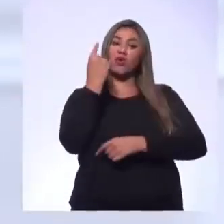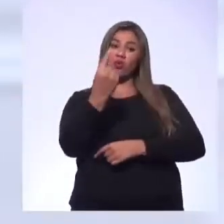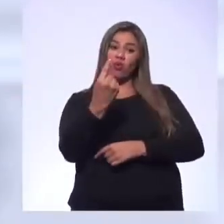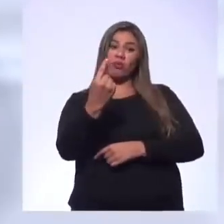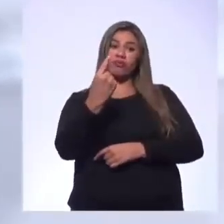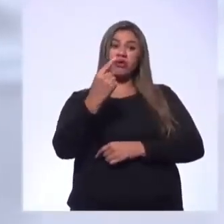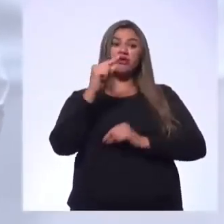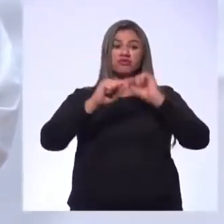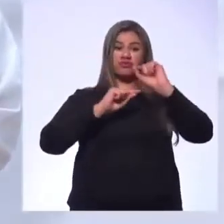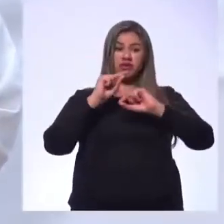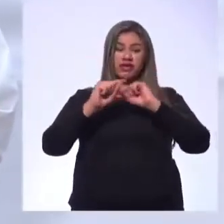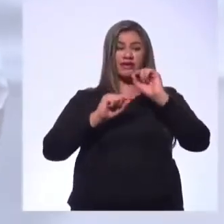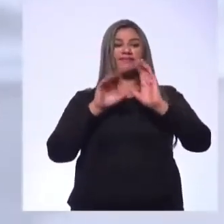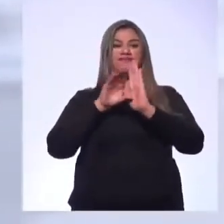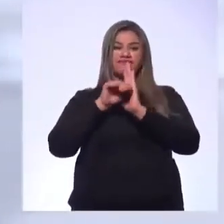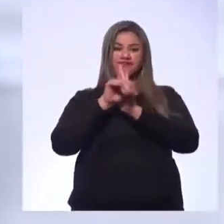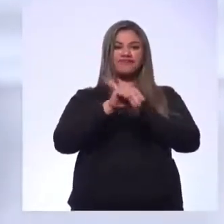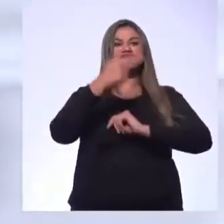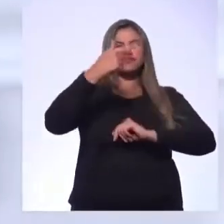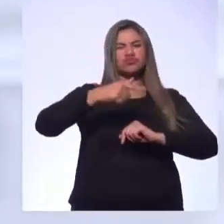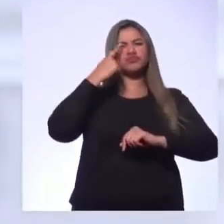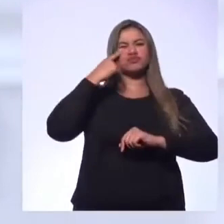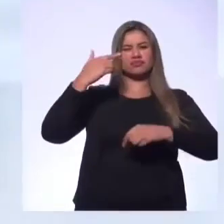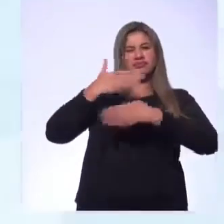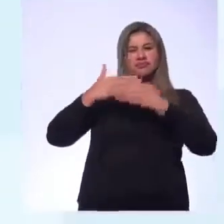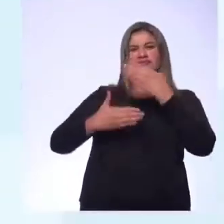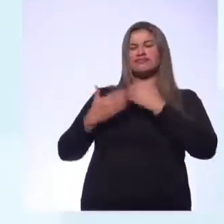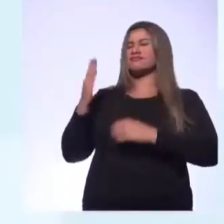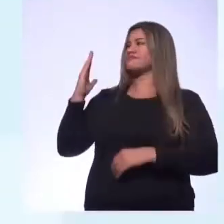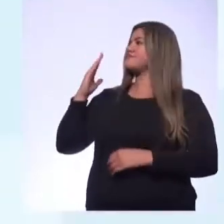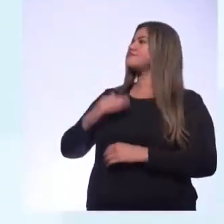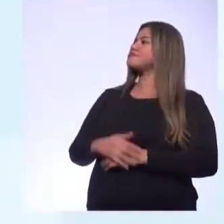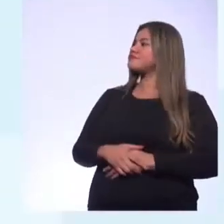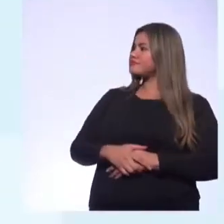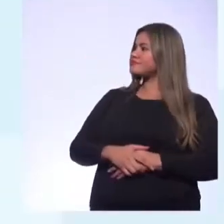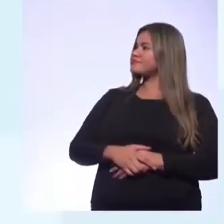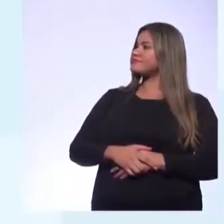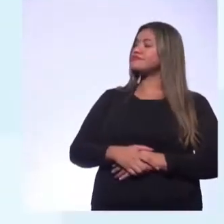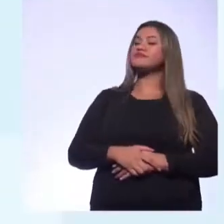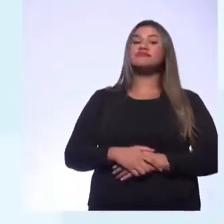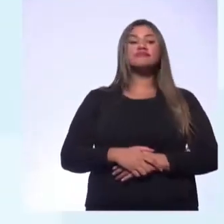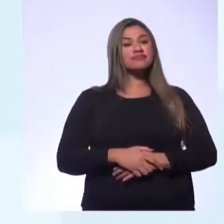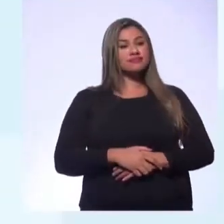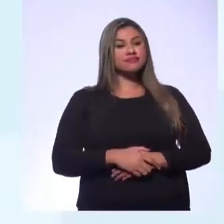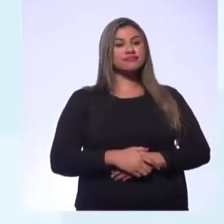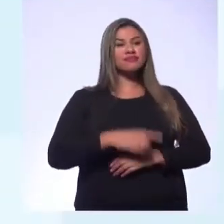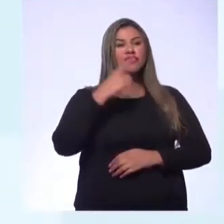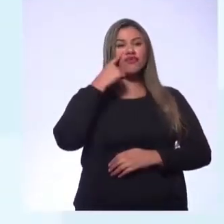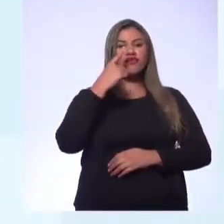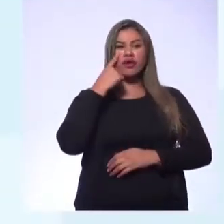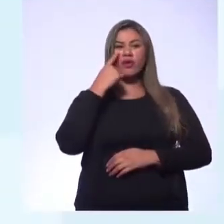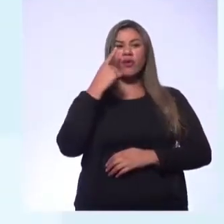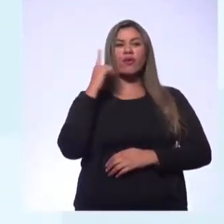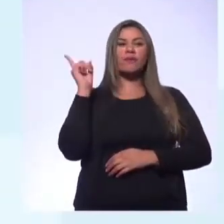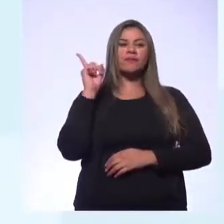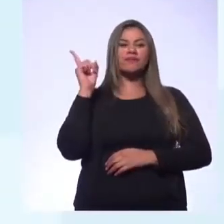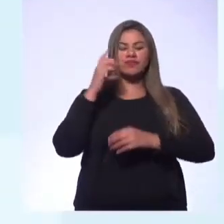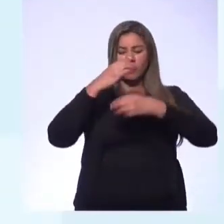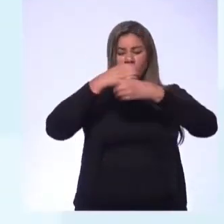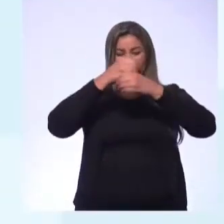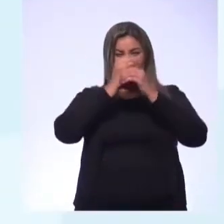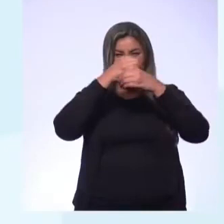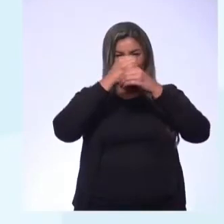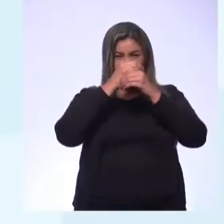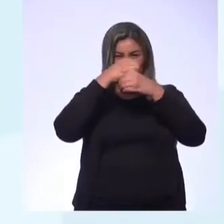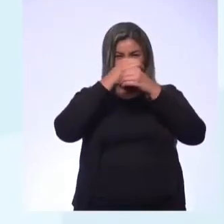Já foi colocado na imagem aí, mas pode colocar de novo, por favor. Então está mostrando aí como é que você vê o bacilo no microscópio, lógico, tem que